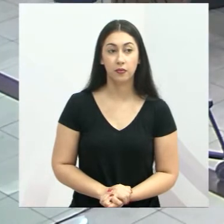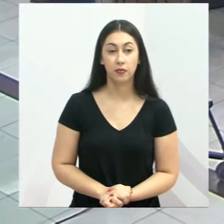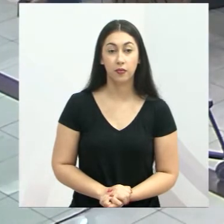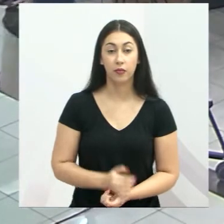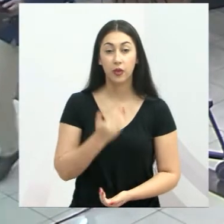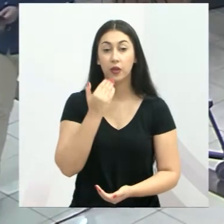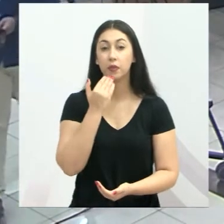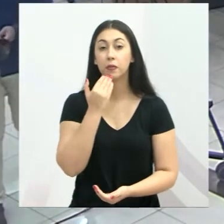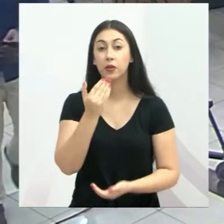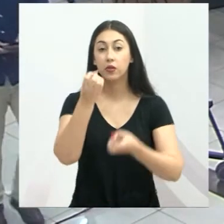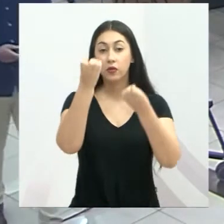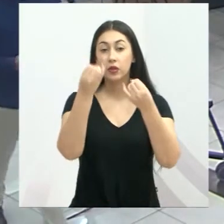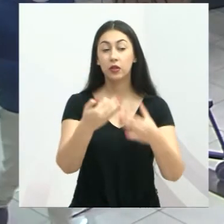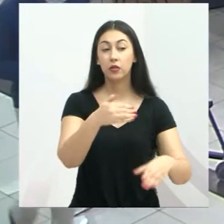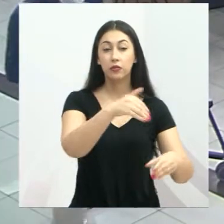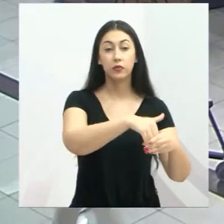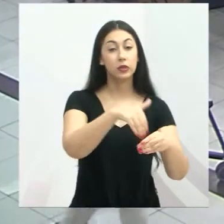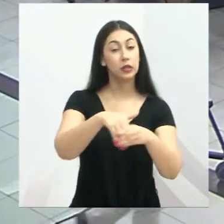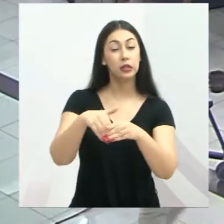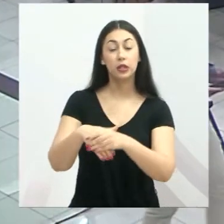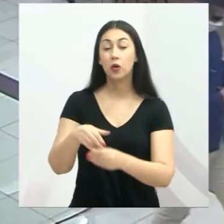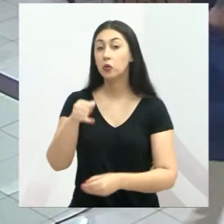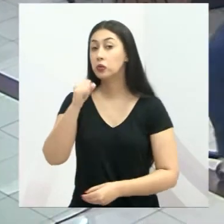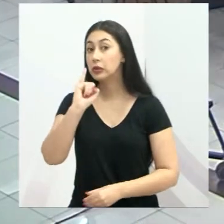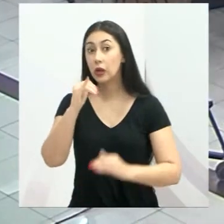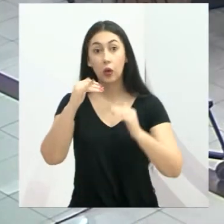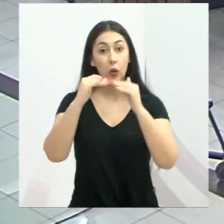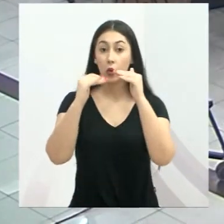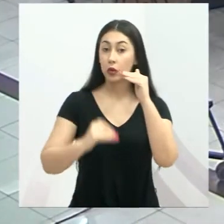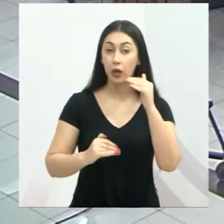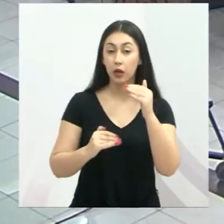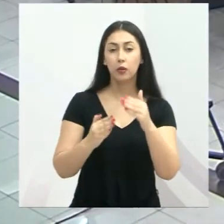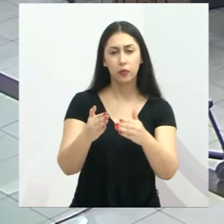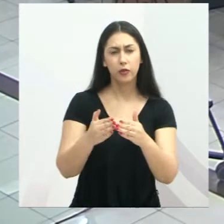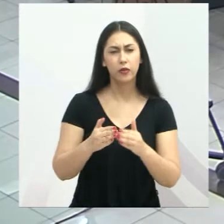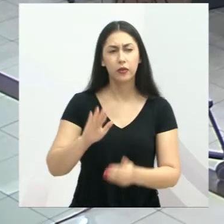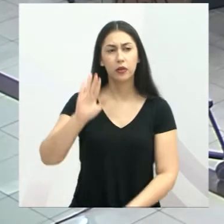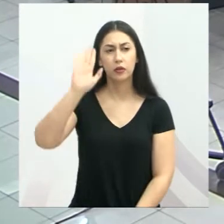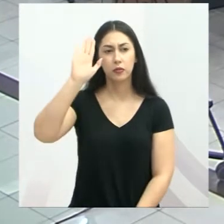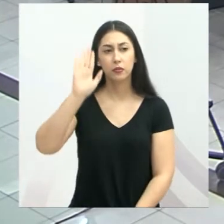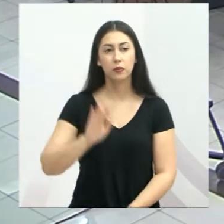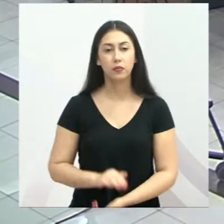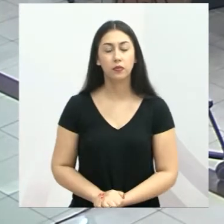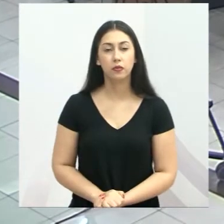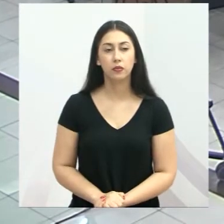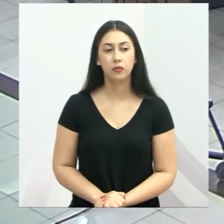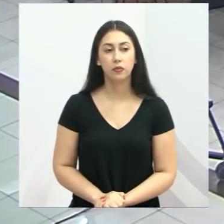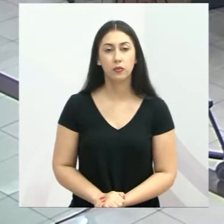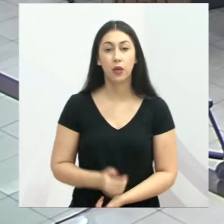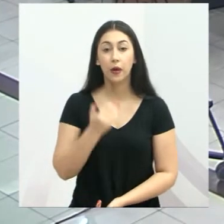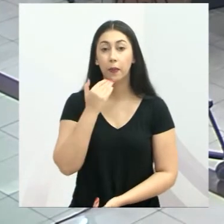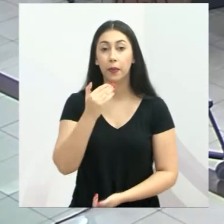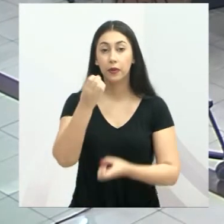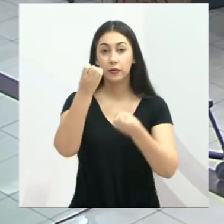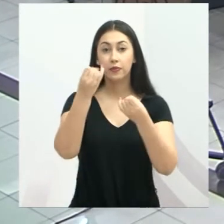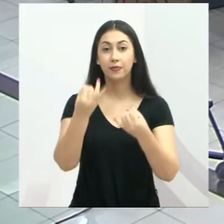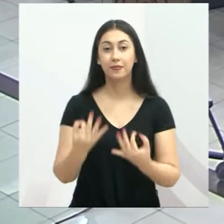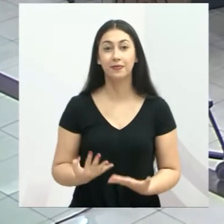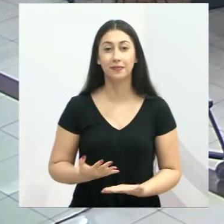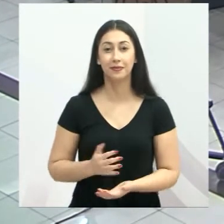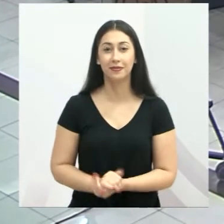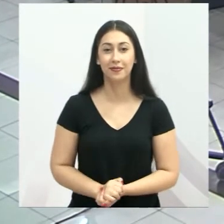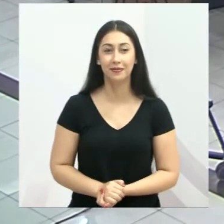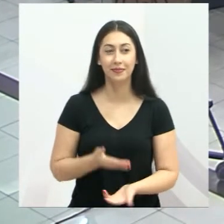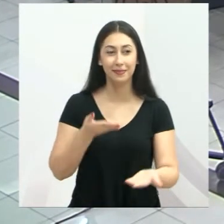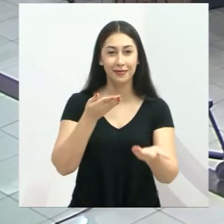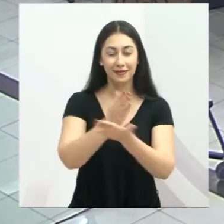Pedido de informação está em votação. Os que forem contrários, por favor, se manifestem levantando os braços. Pedido de informação aprovado. Próximo pedido